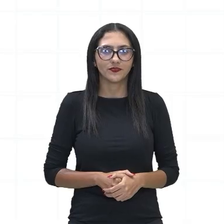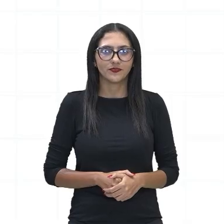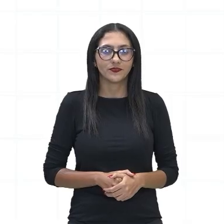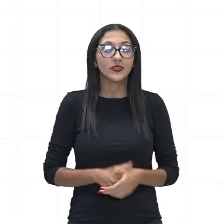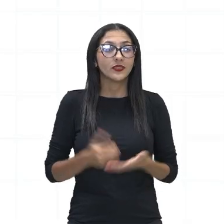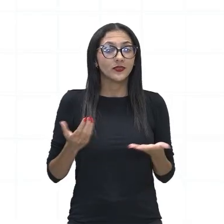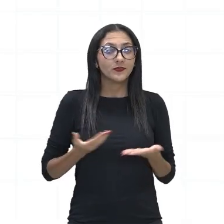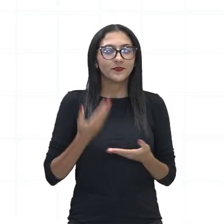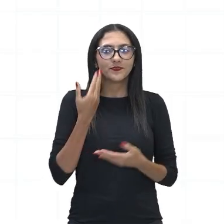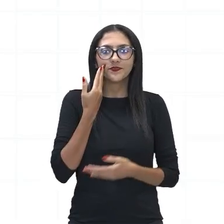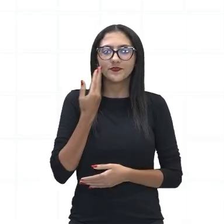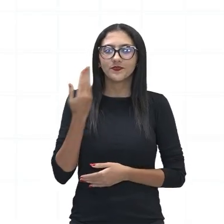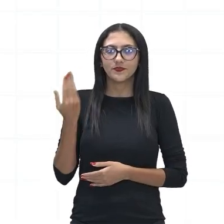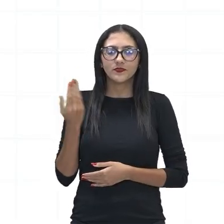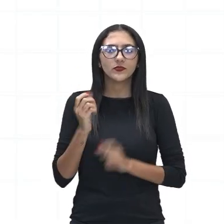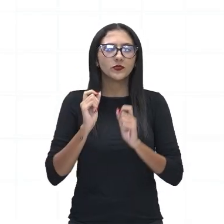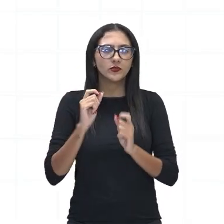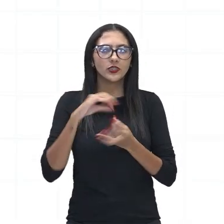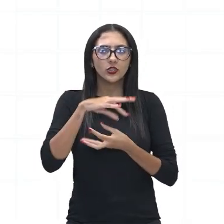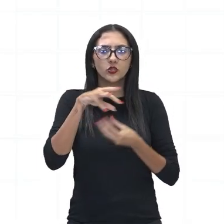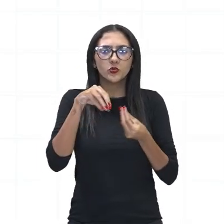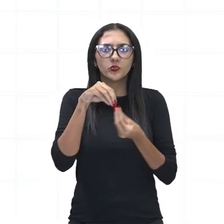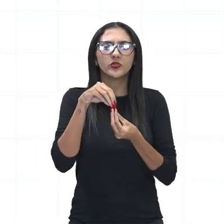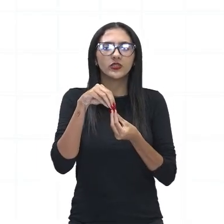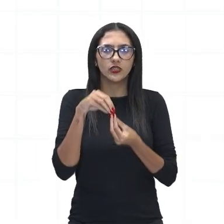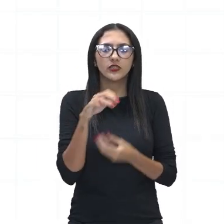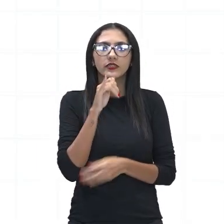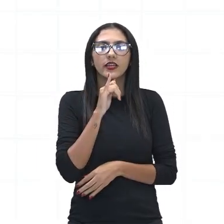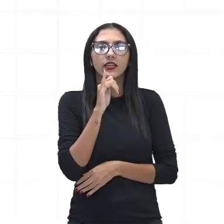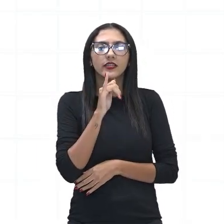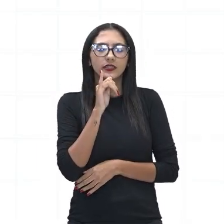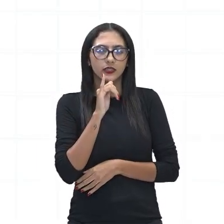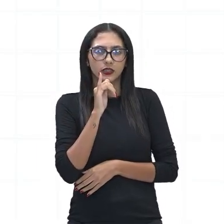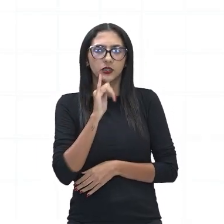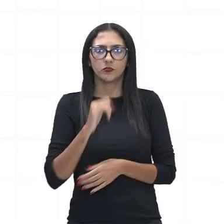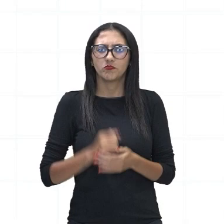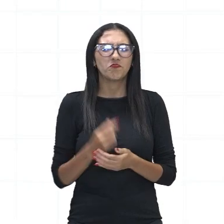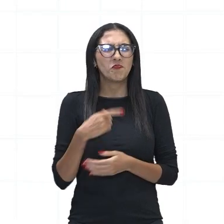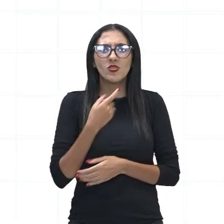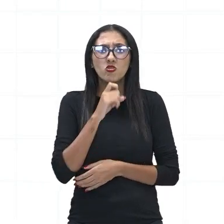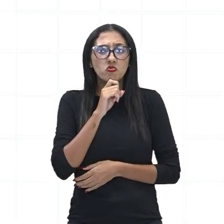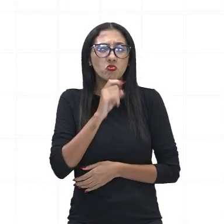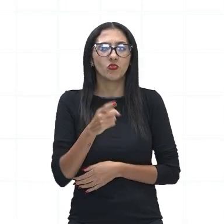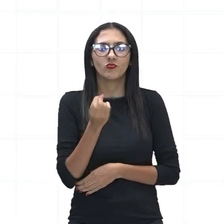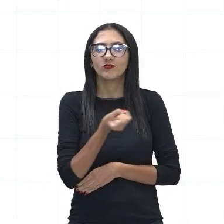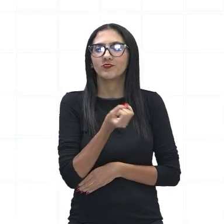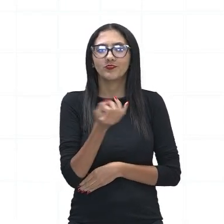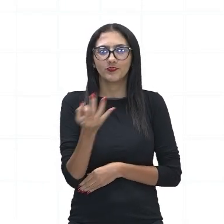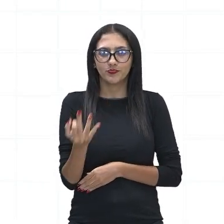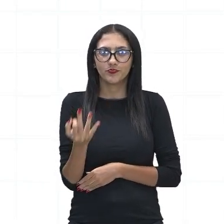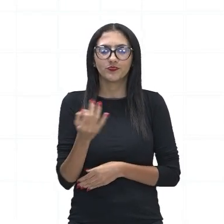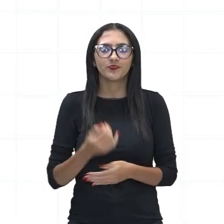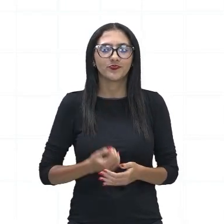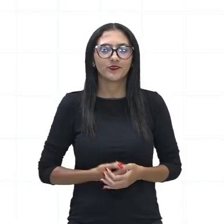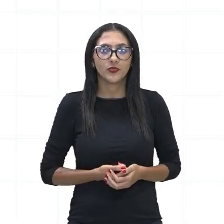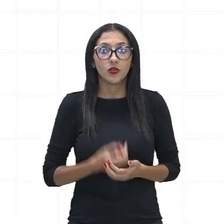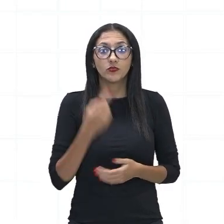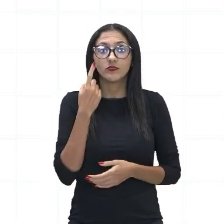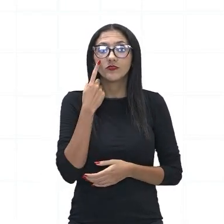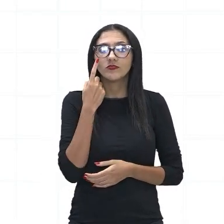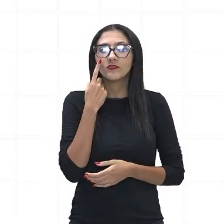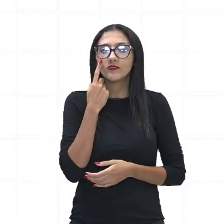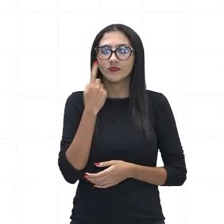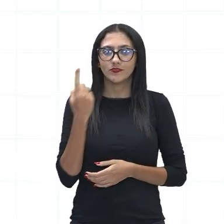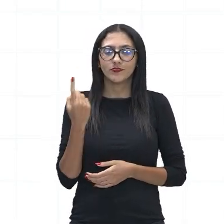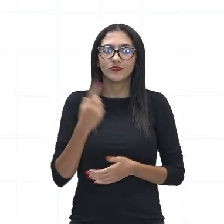nouns, que são substâncias, ou são exemplos de substâncias que nós não contabilizamos. Vamos ver os exemplos aqui junto